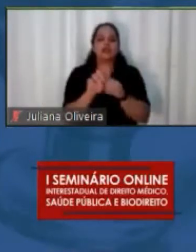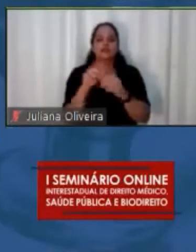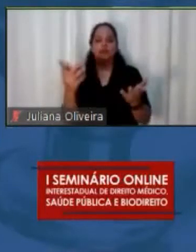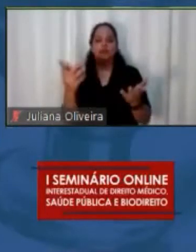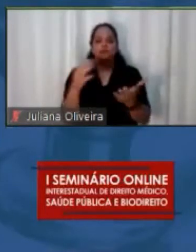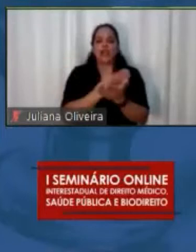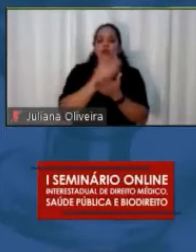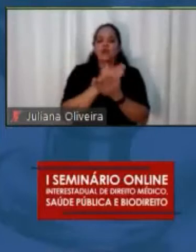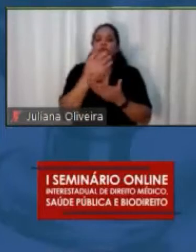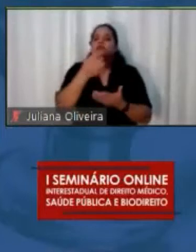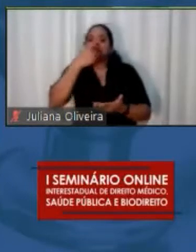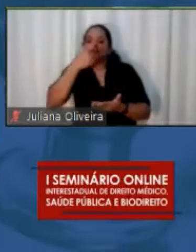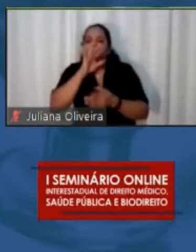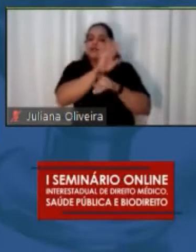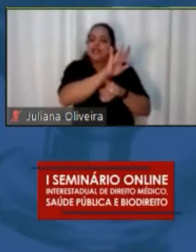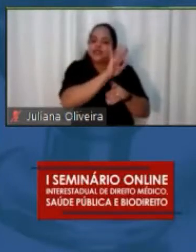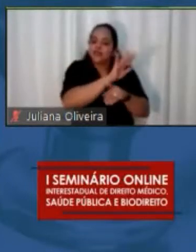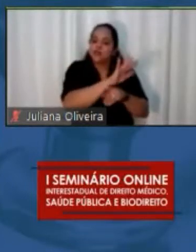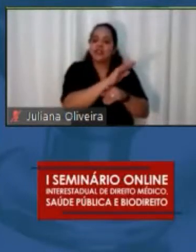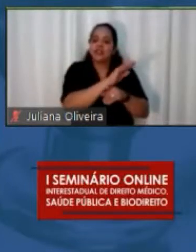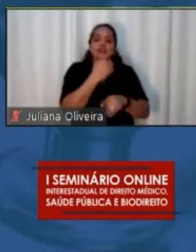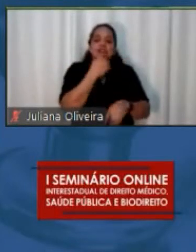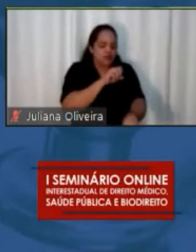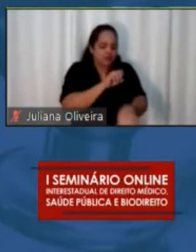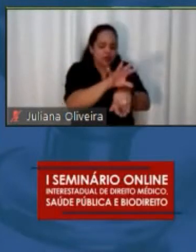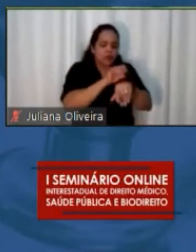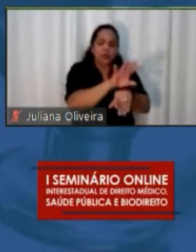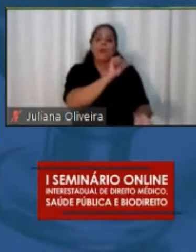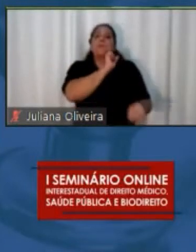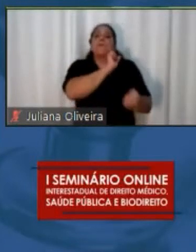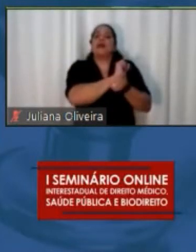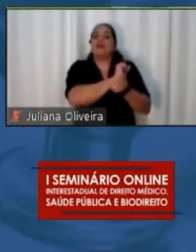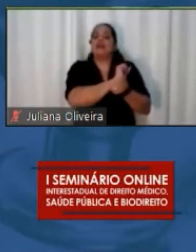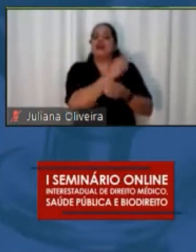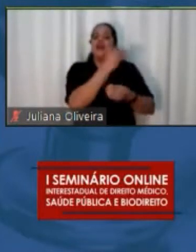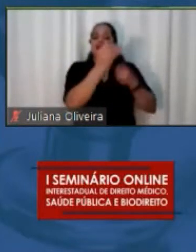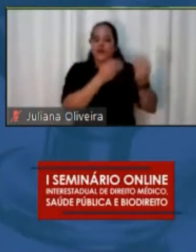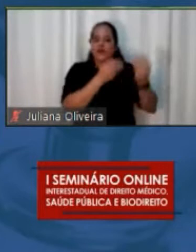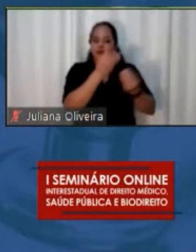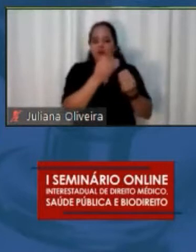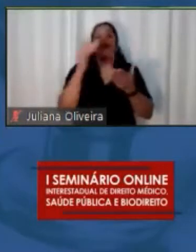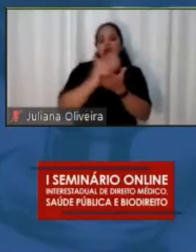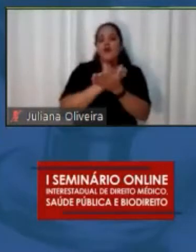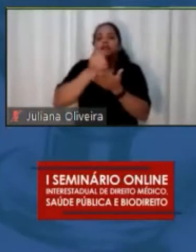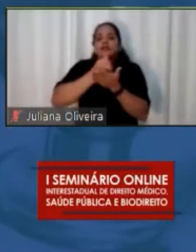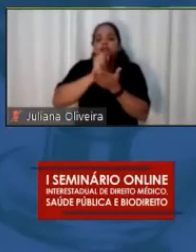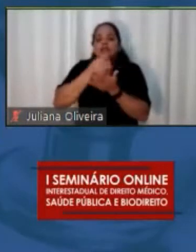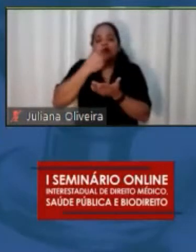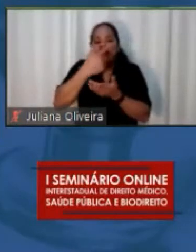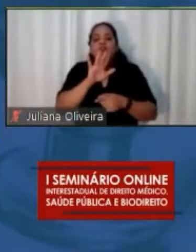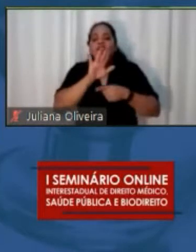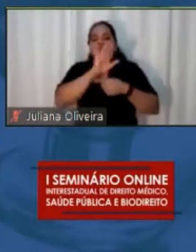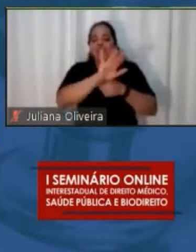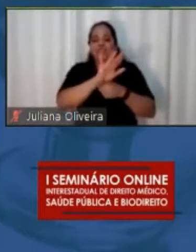temos alguns agentes hemostáticos venosos, né? A hemostasia